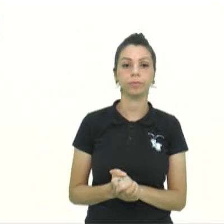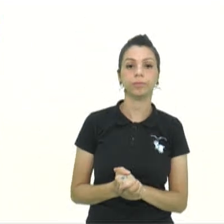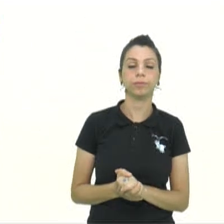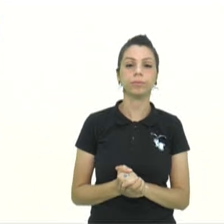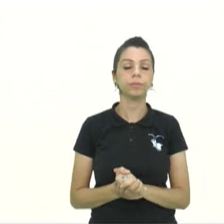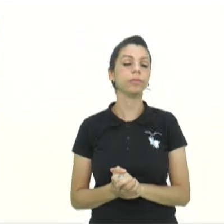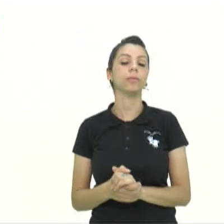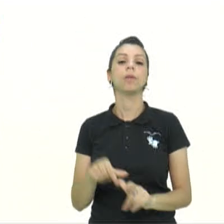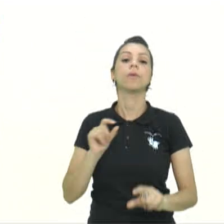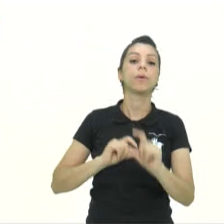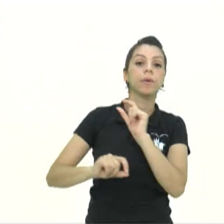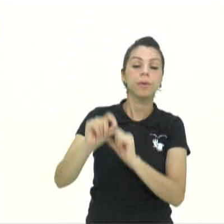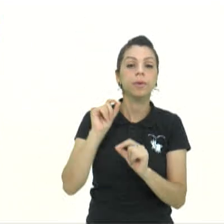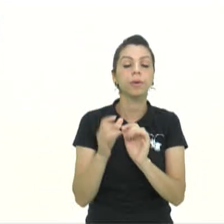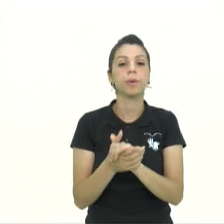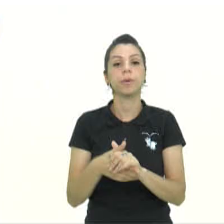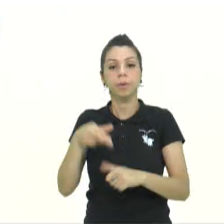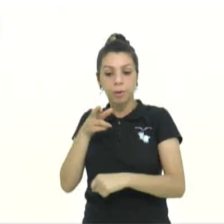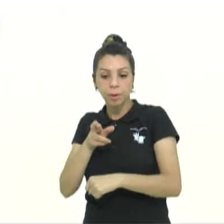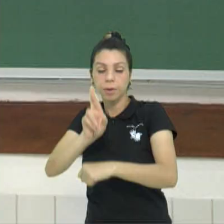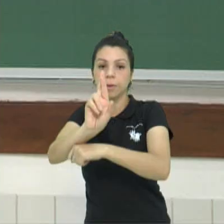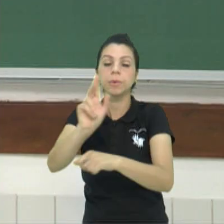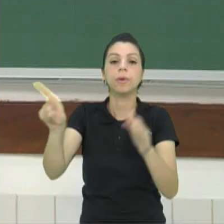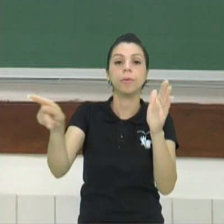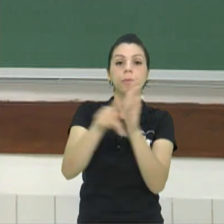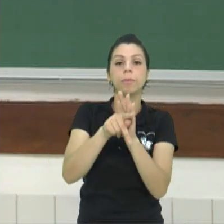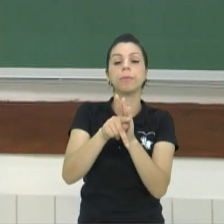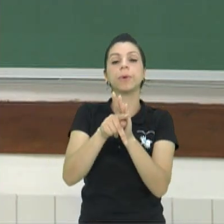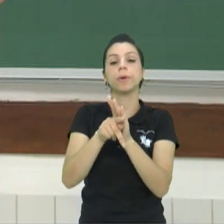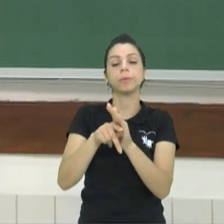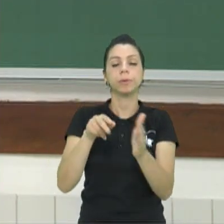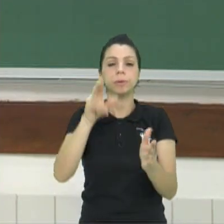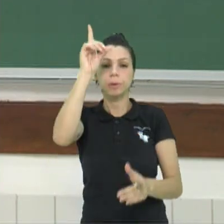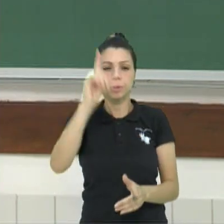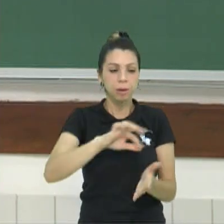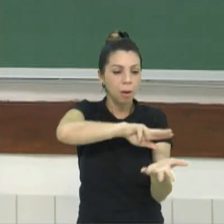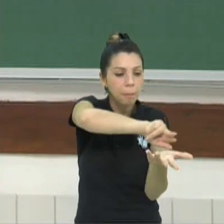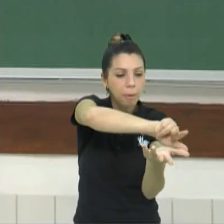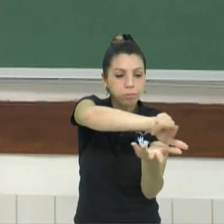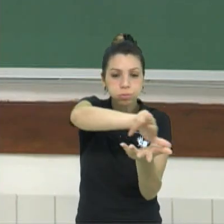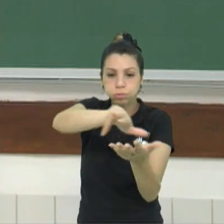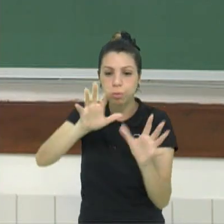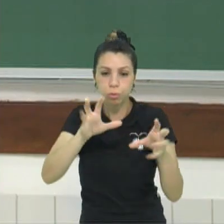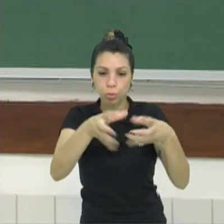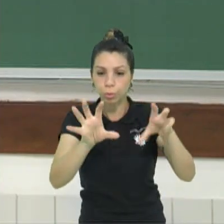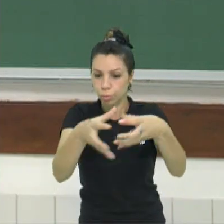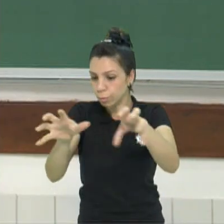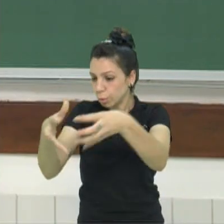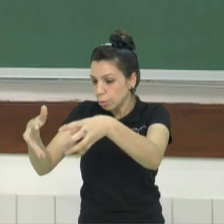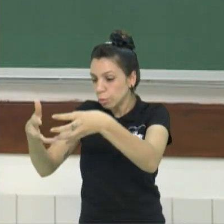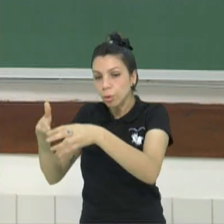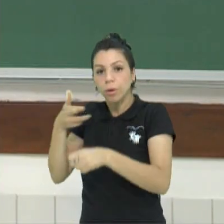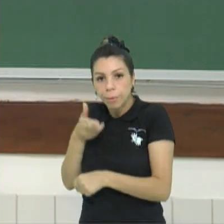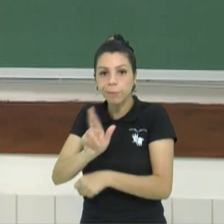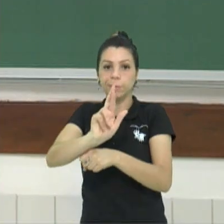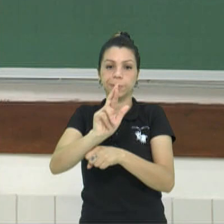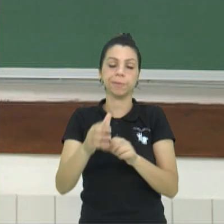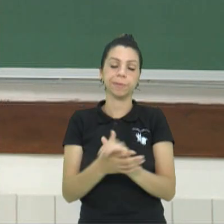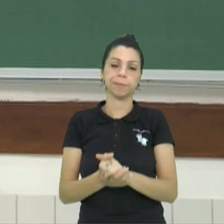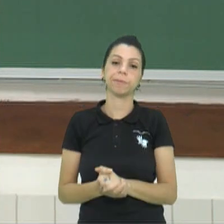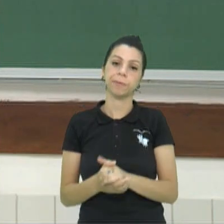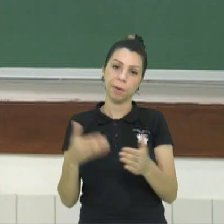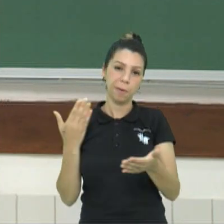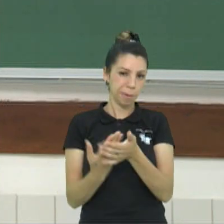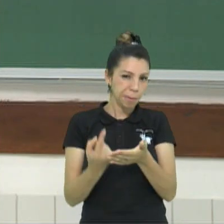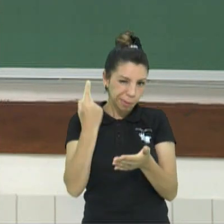é reconhecida por representar os direitos dos mais variados segmentos da sociedade. Última aula é